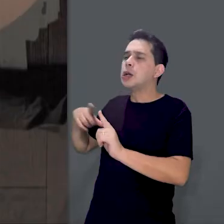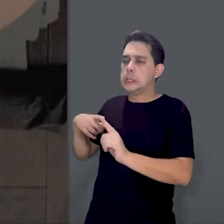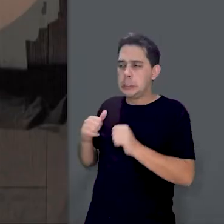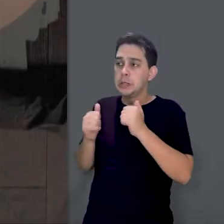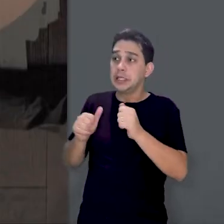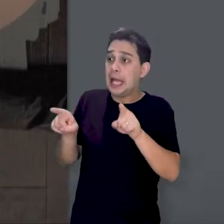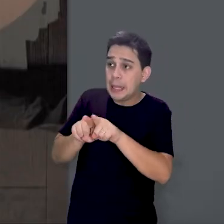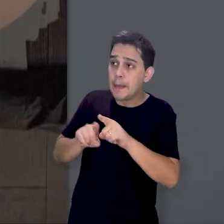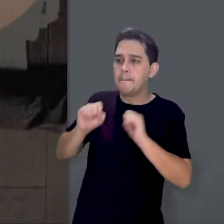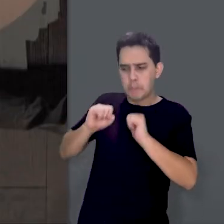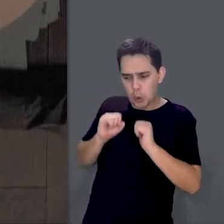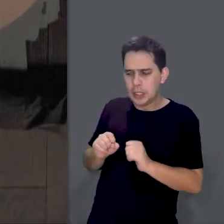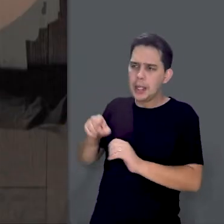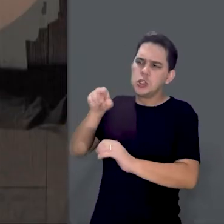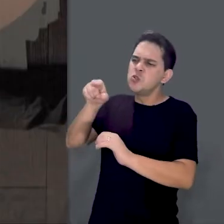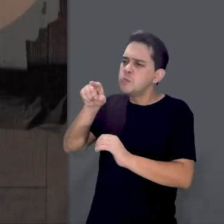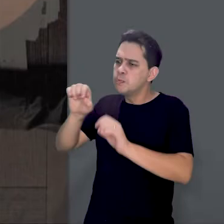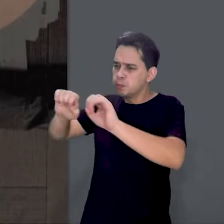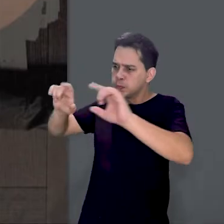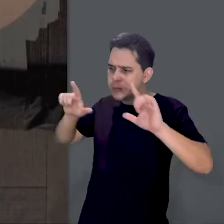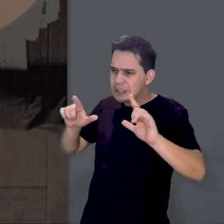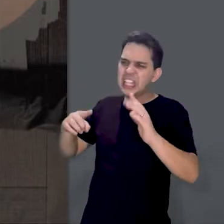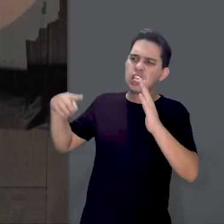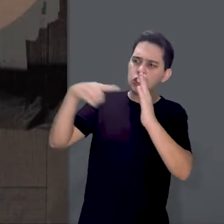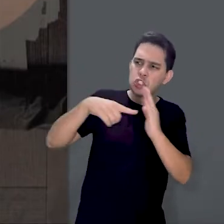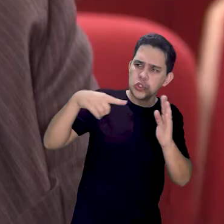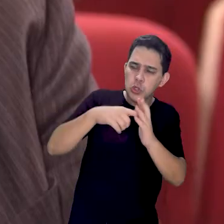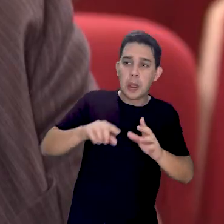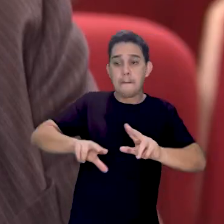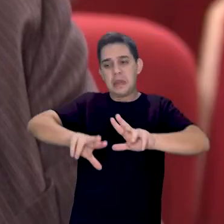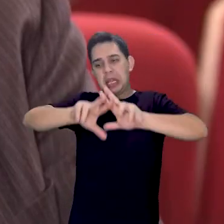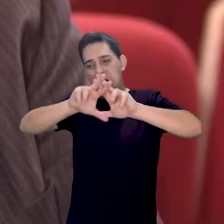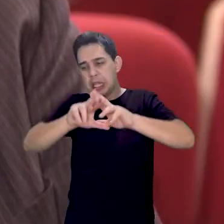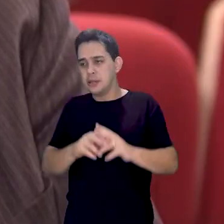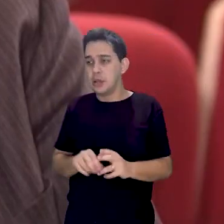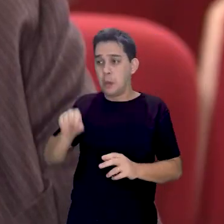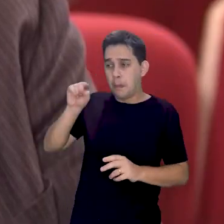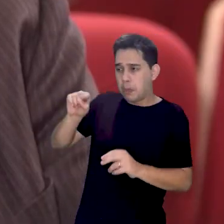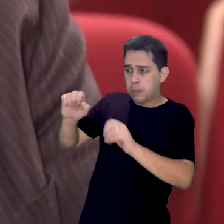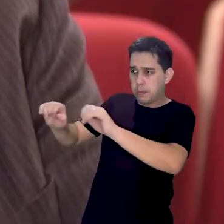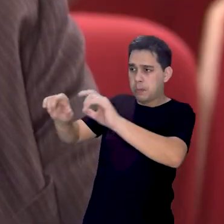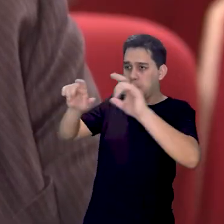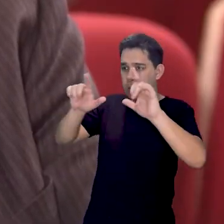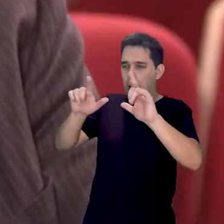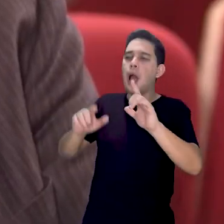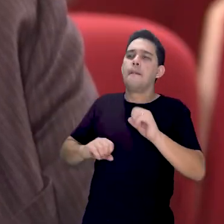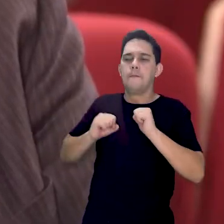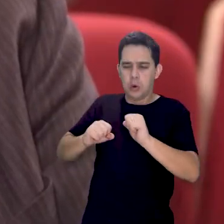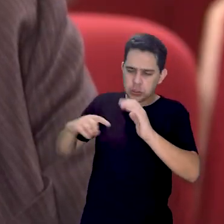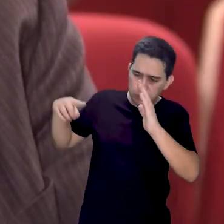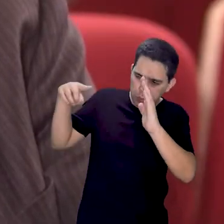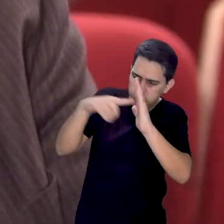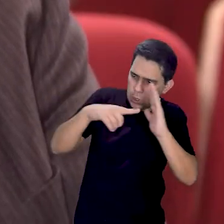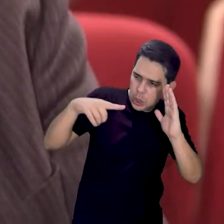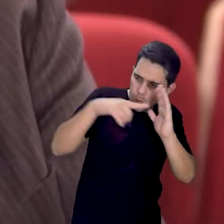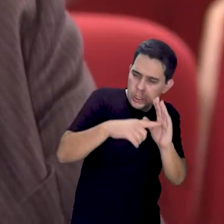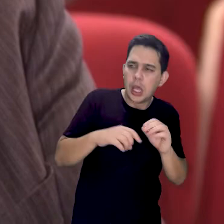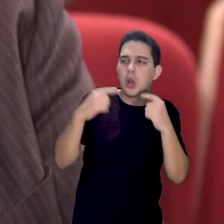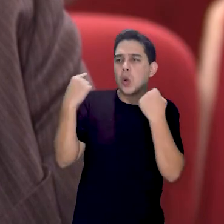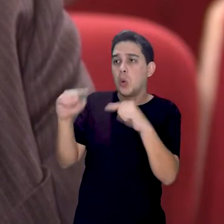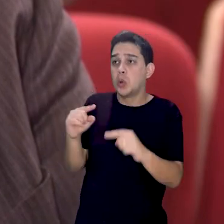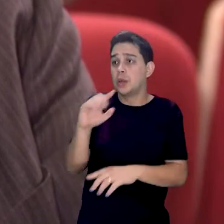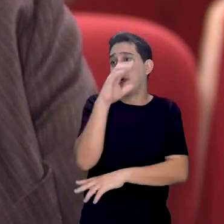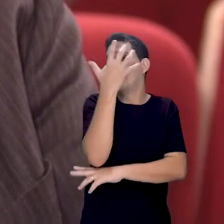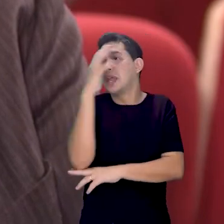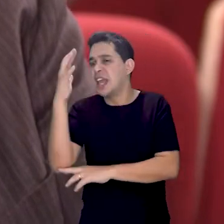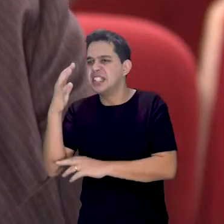questão envolvendo o meio ambiente, na questão do loteamento, é um dos pontos mais importantes que a gente tem recebido ultimamente. Nós temos